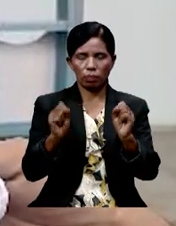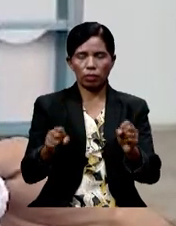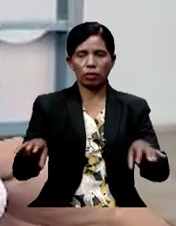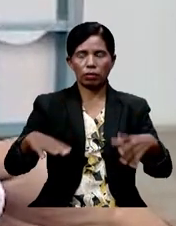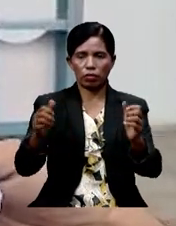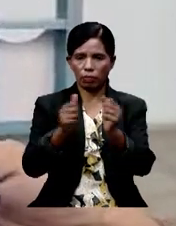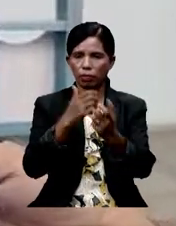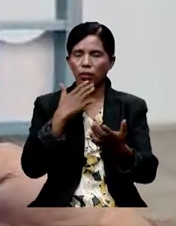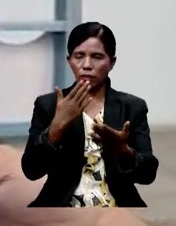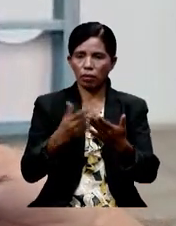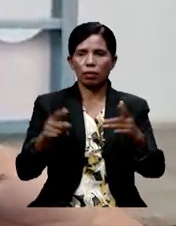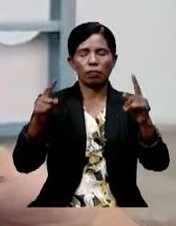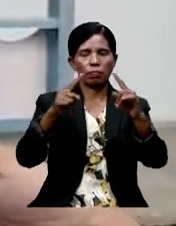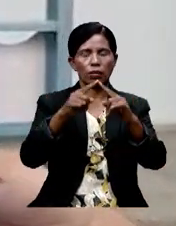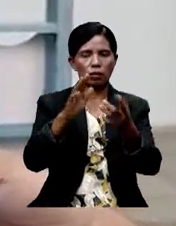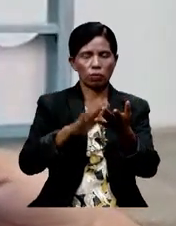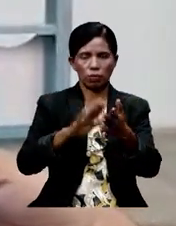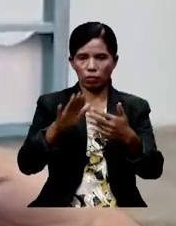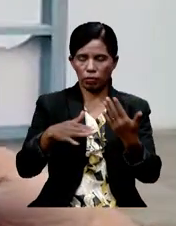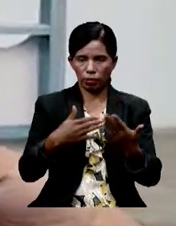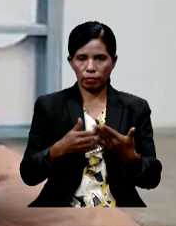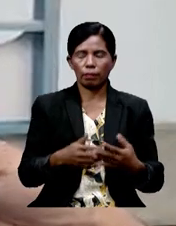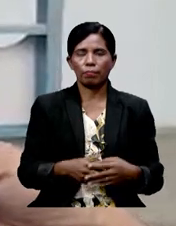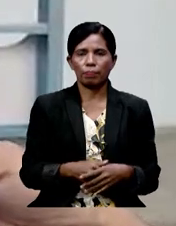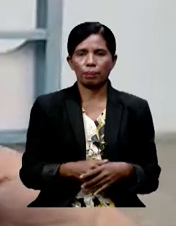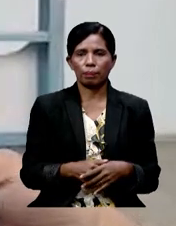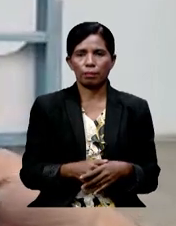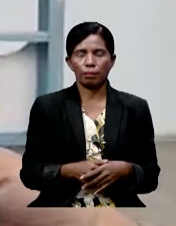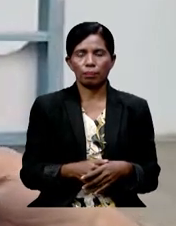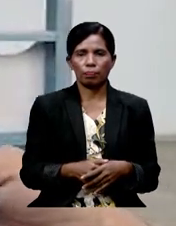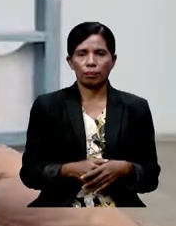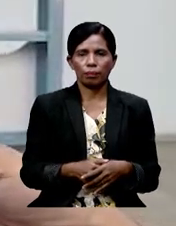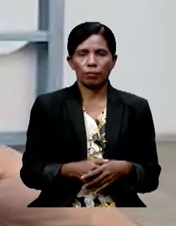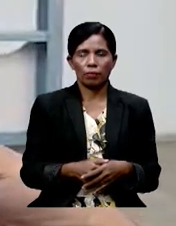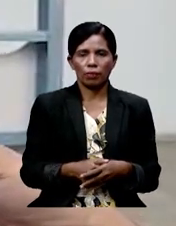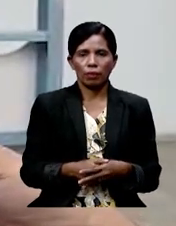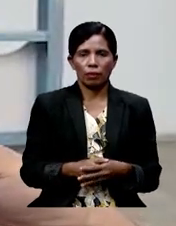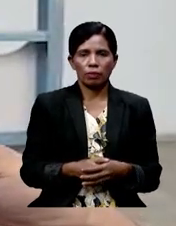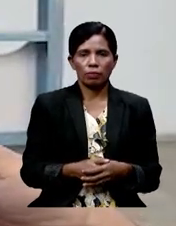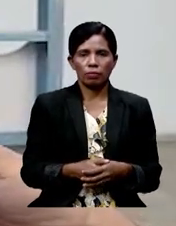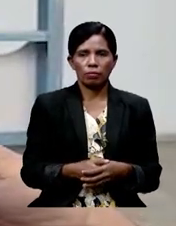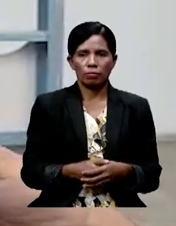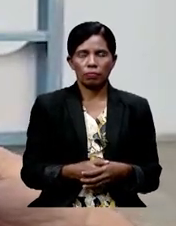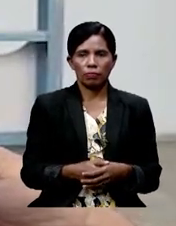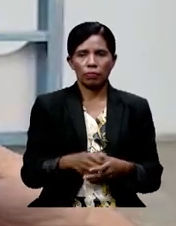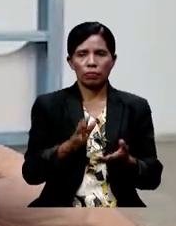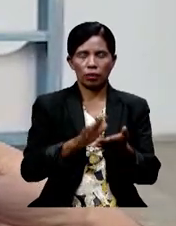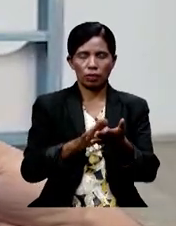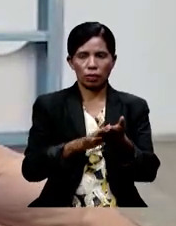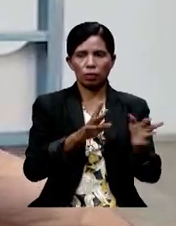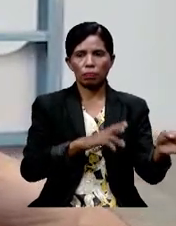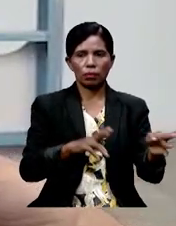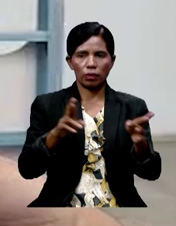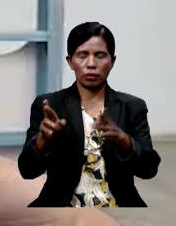no dia vai a escola é pronta tu implementa programa sim a escola pronto a